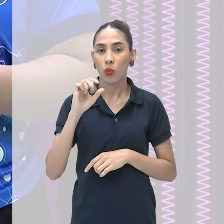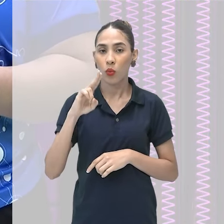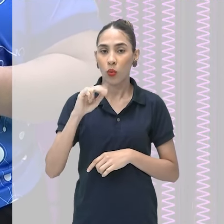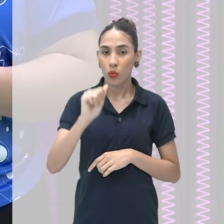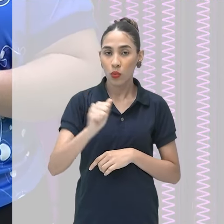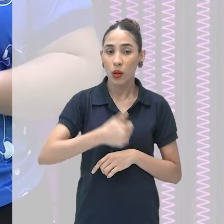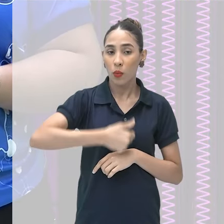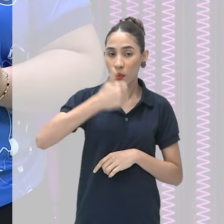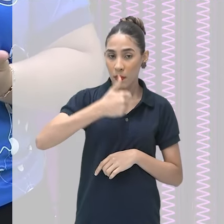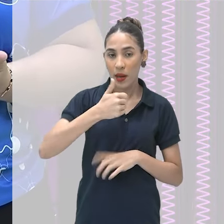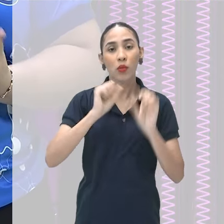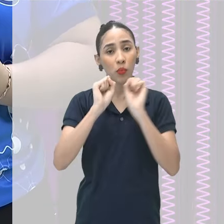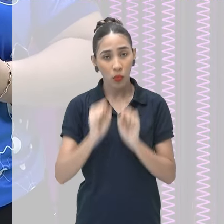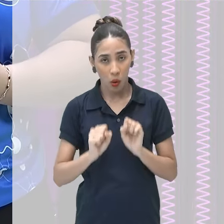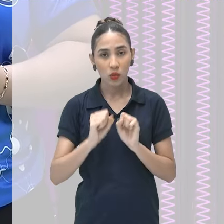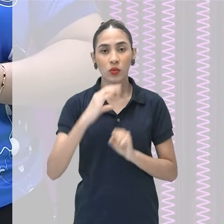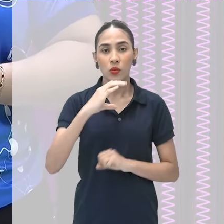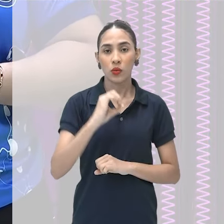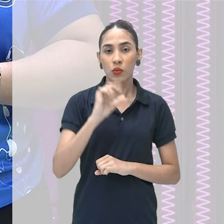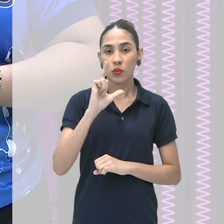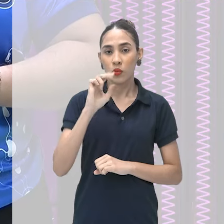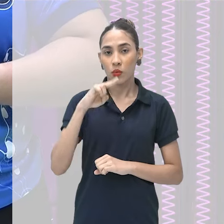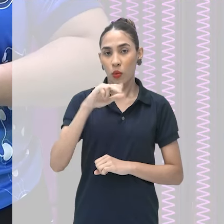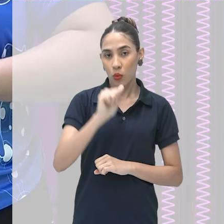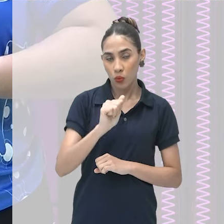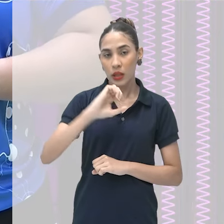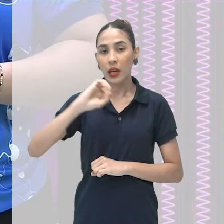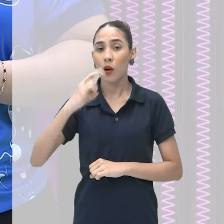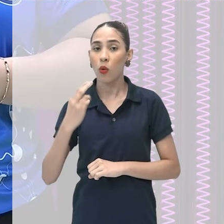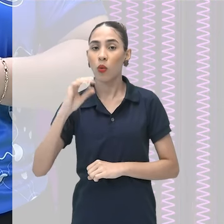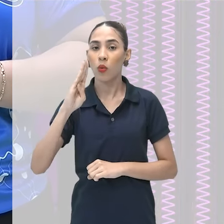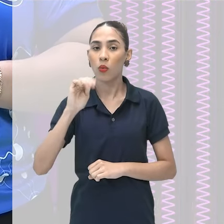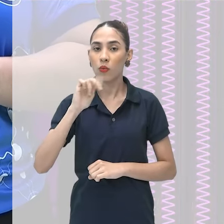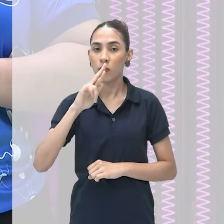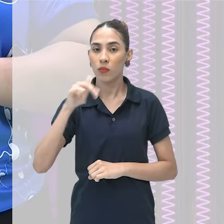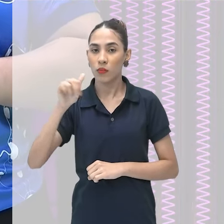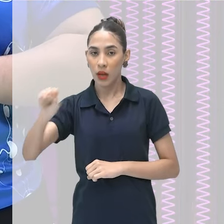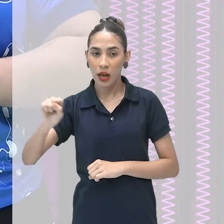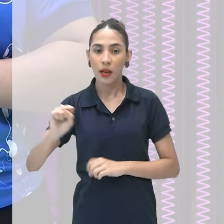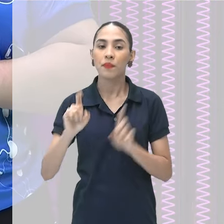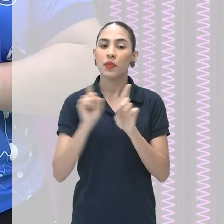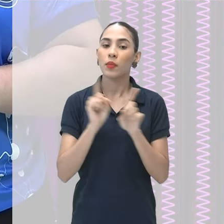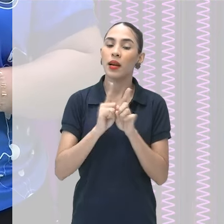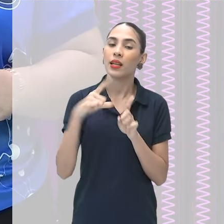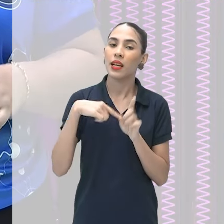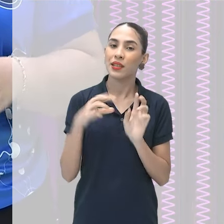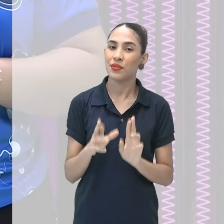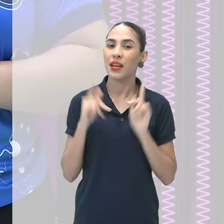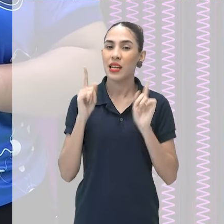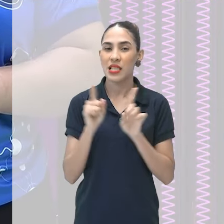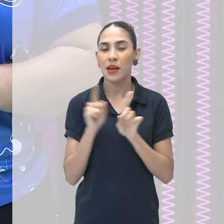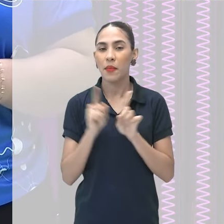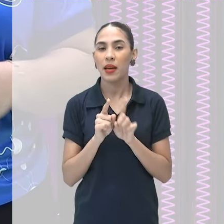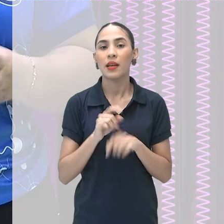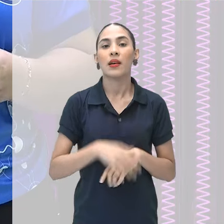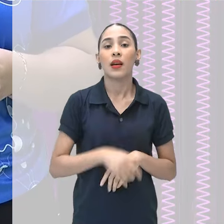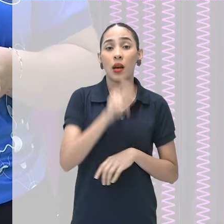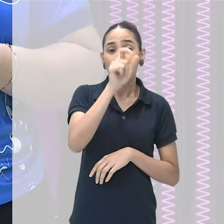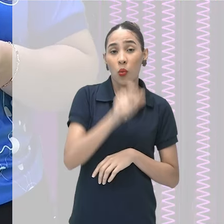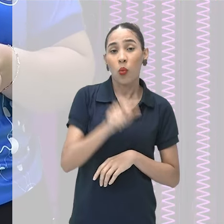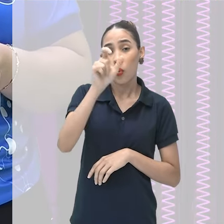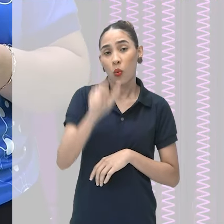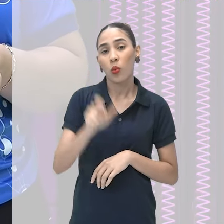gente também pode chamar de barras ou colunas. E nós temos aí, a diferença é que no de colunas a